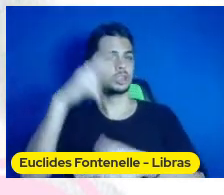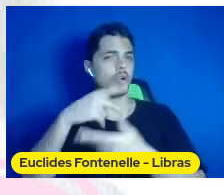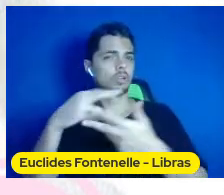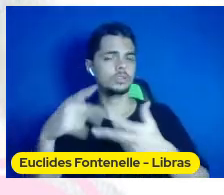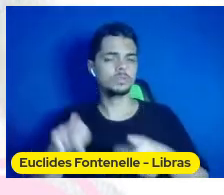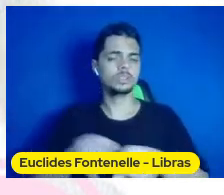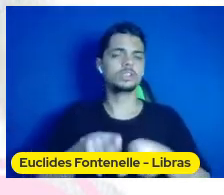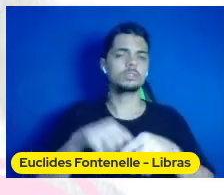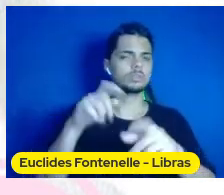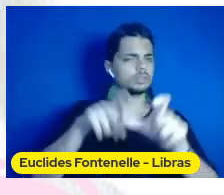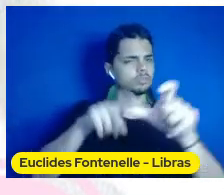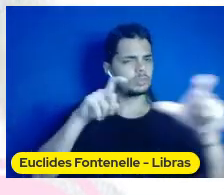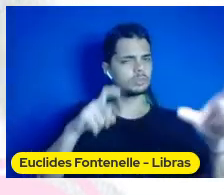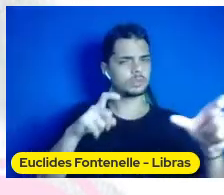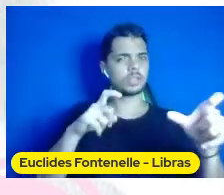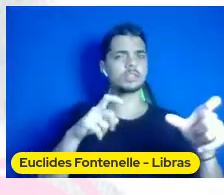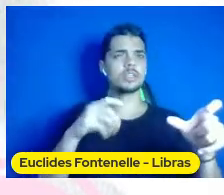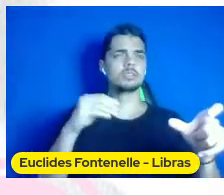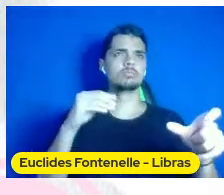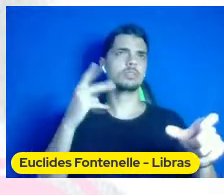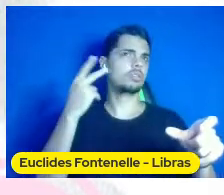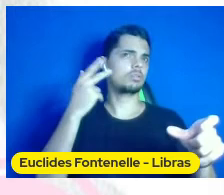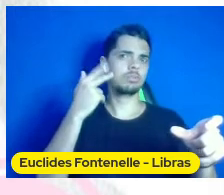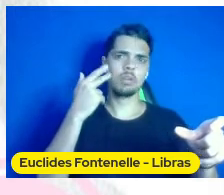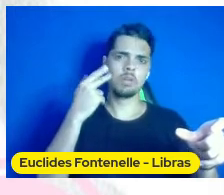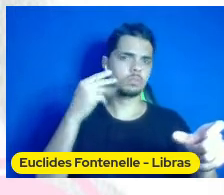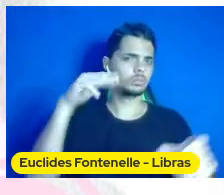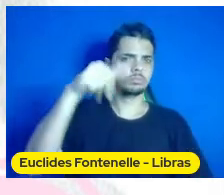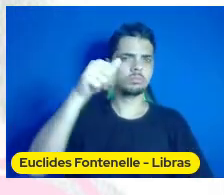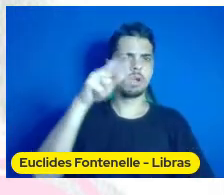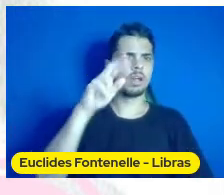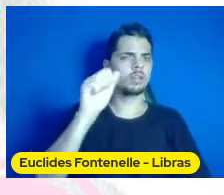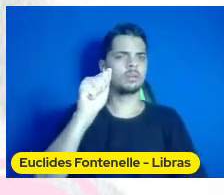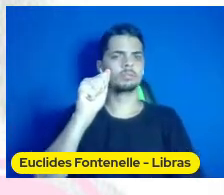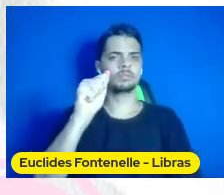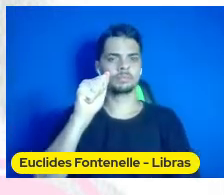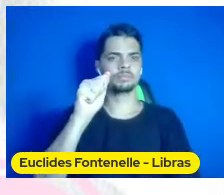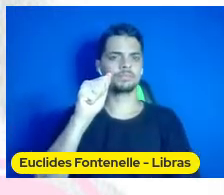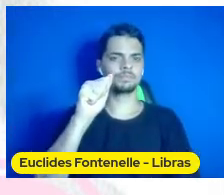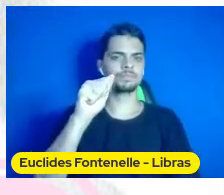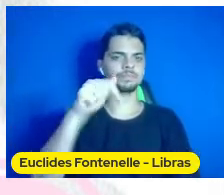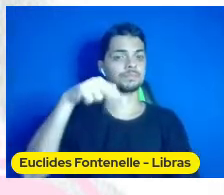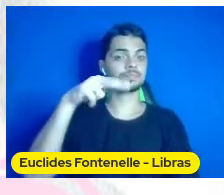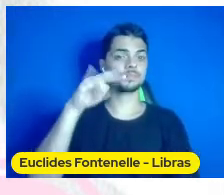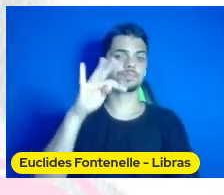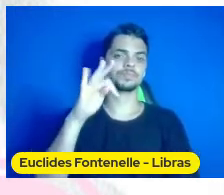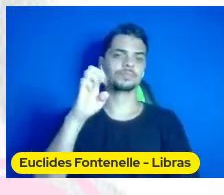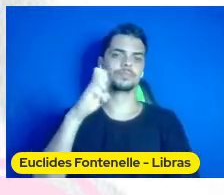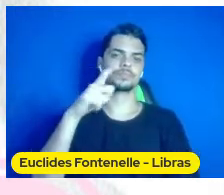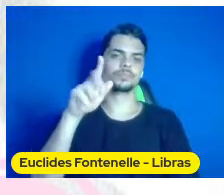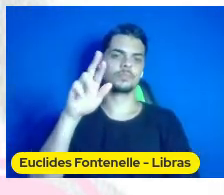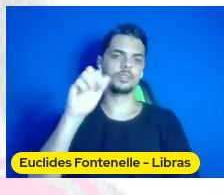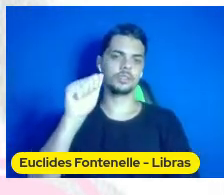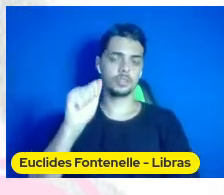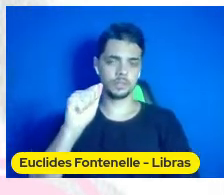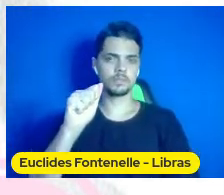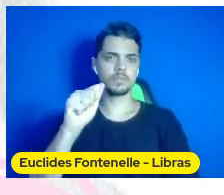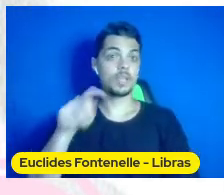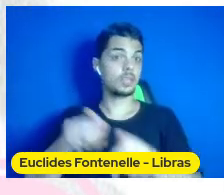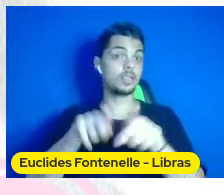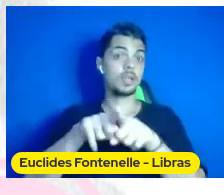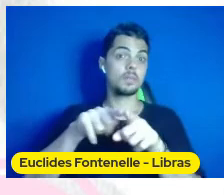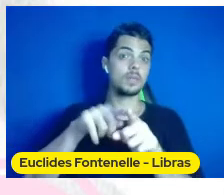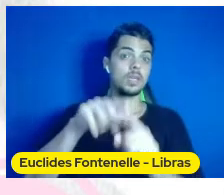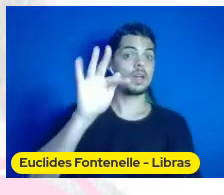é comum a Maria Quitéria, a Maria Filipa e outras mulheres, né, notáveis da sua época